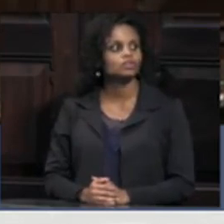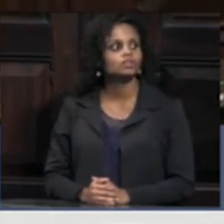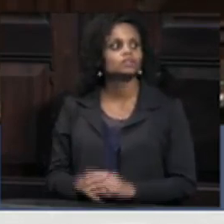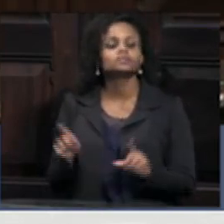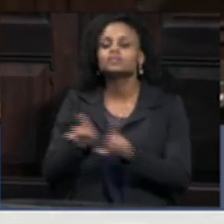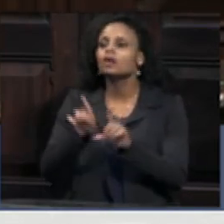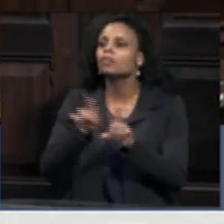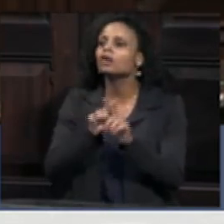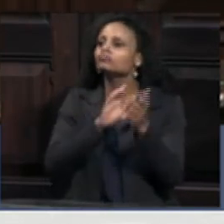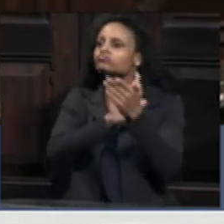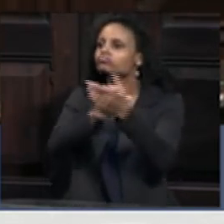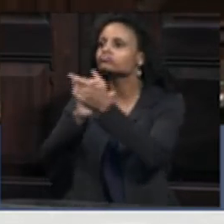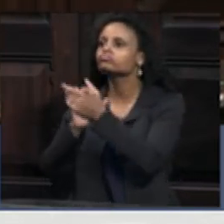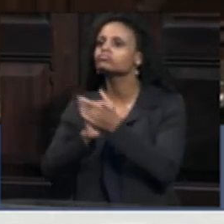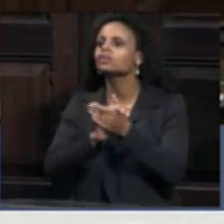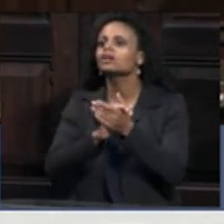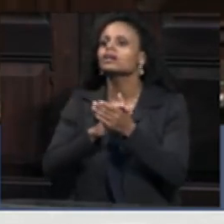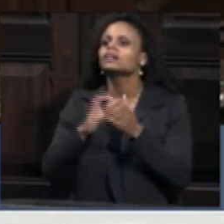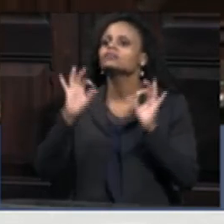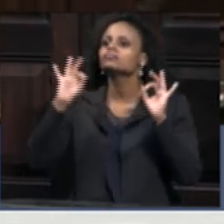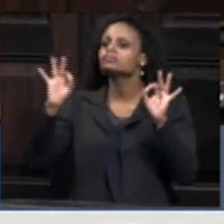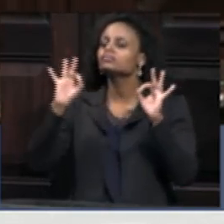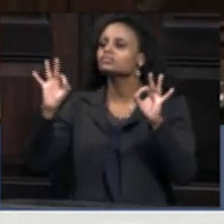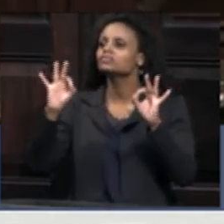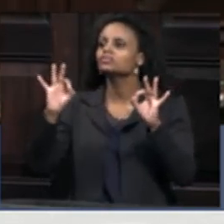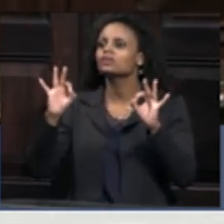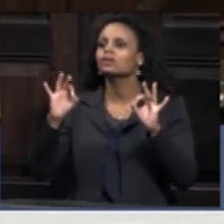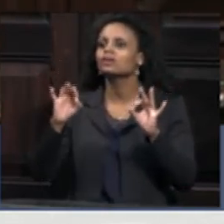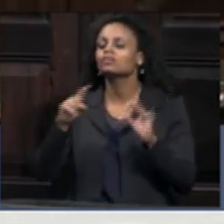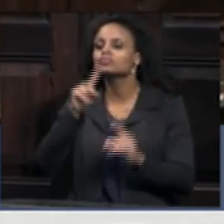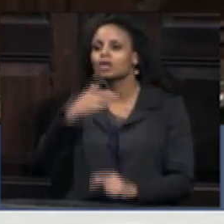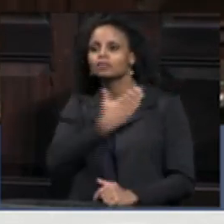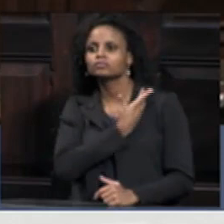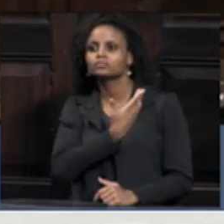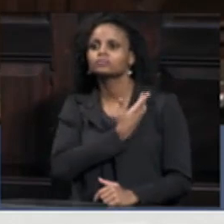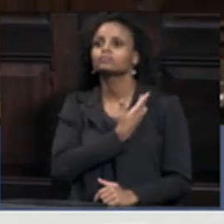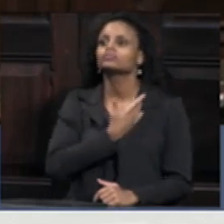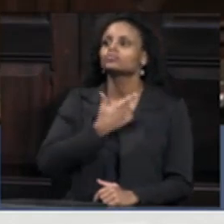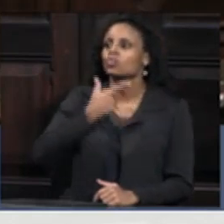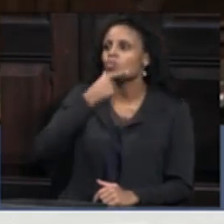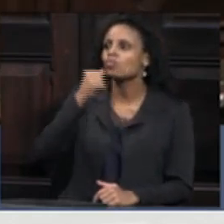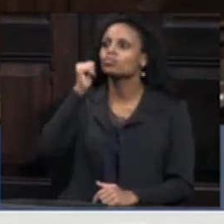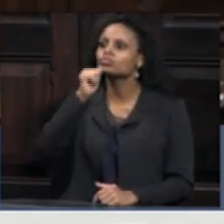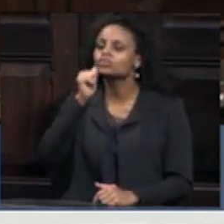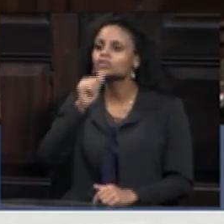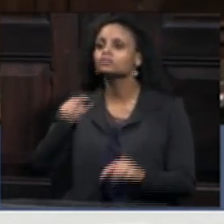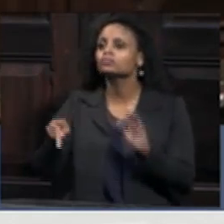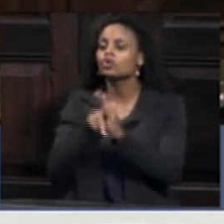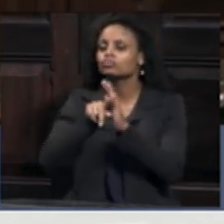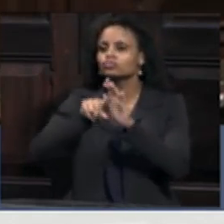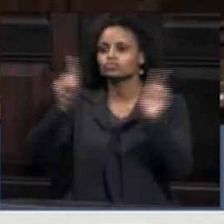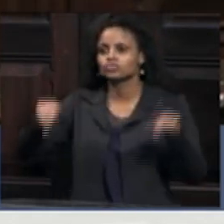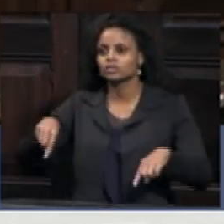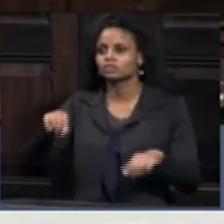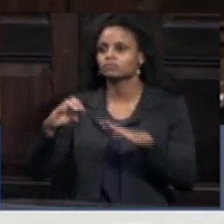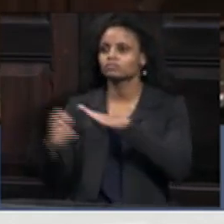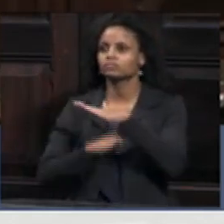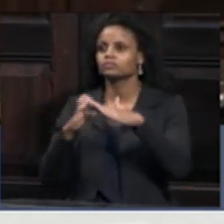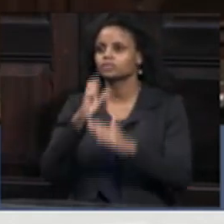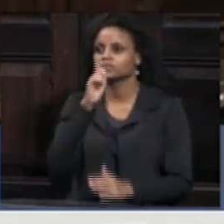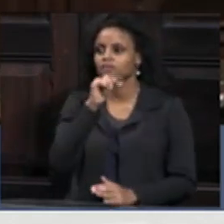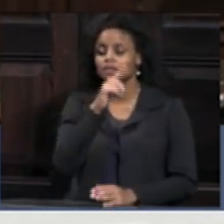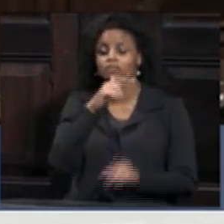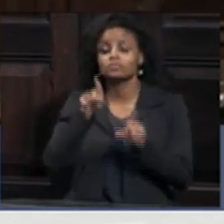quero saudar especialmente os companheiros e companheiras sedaianos do Sinti-Sama e dizer